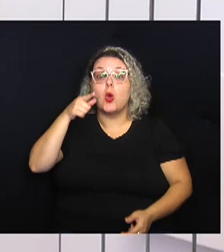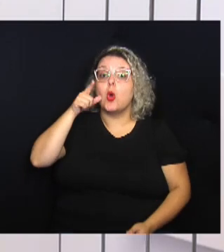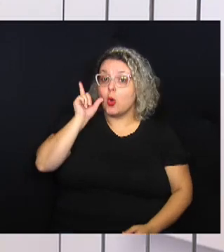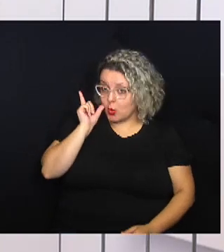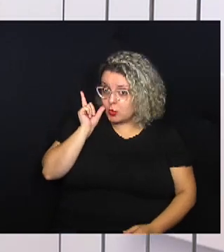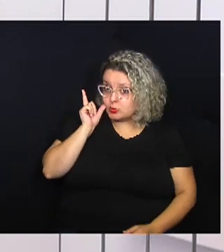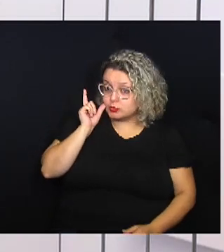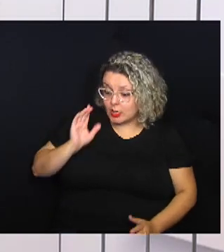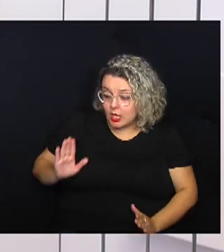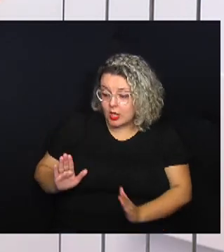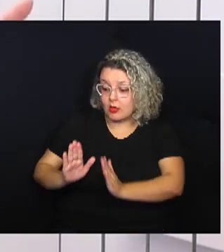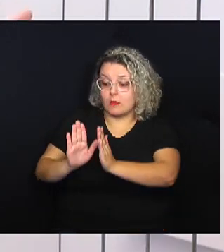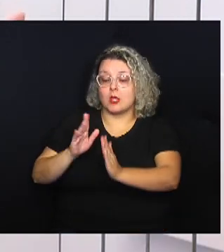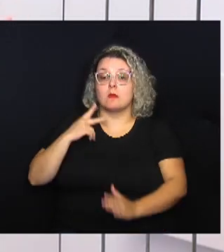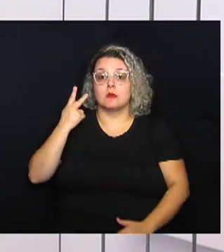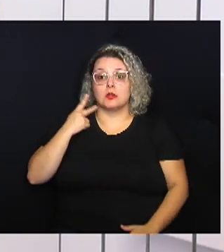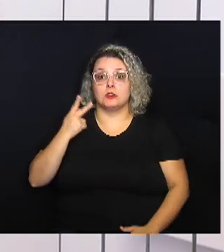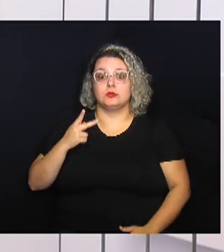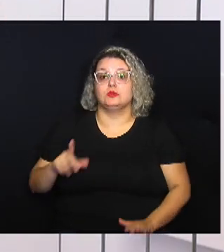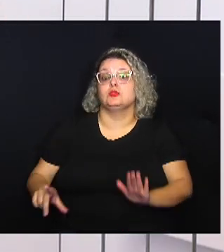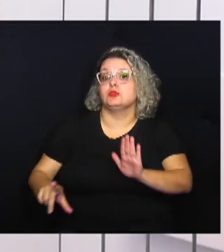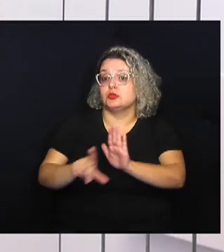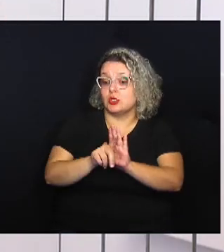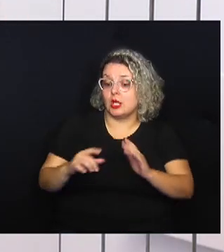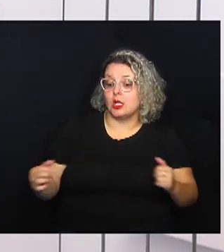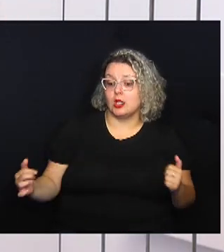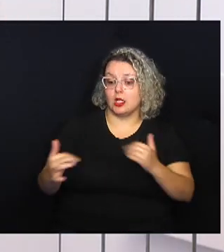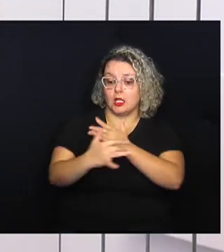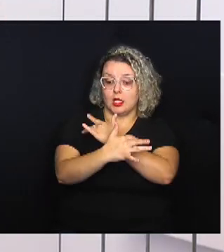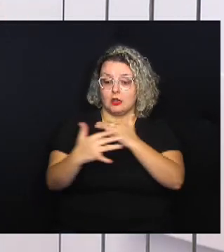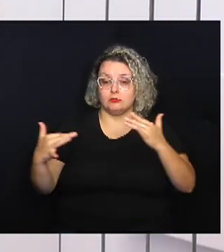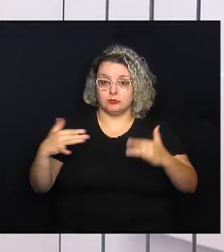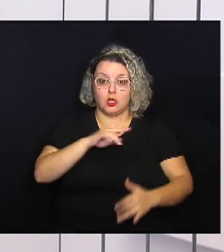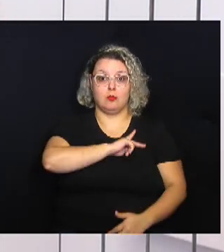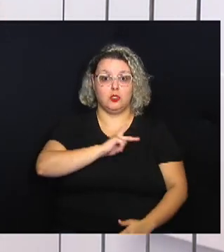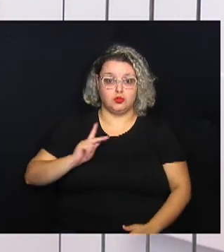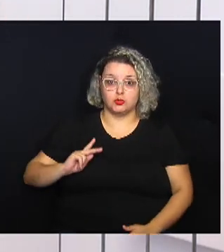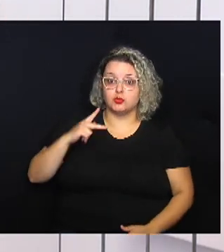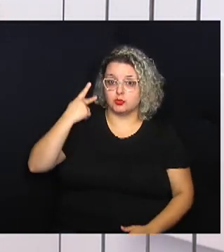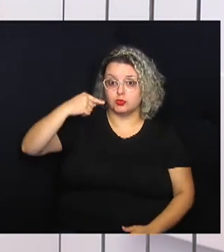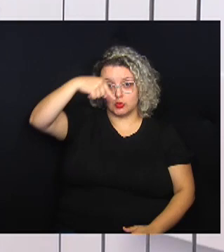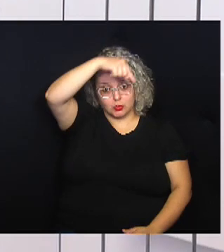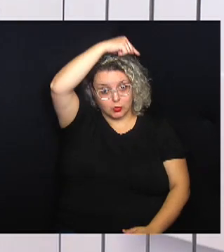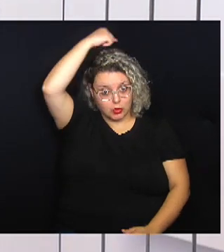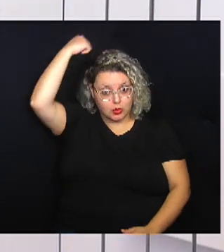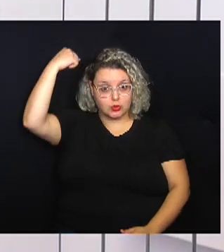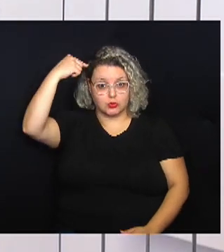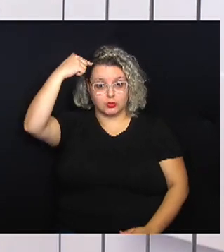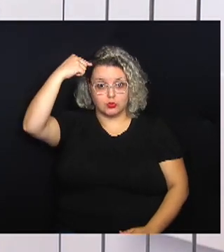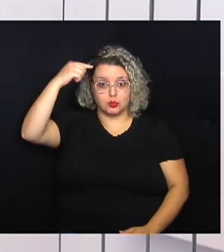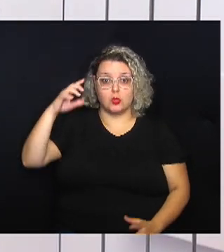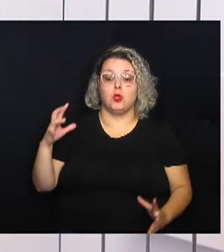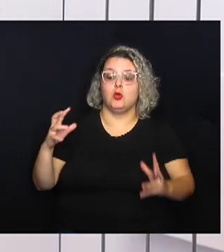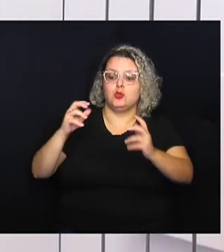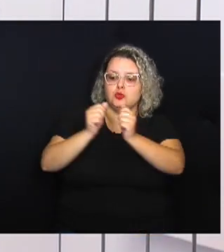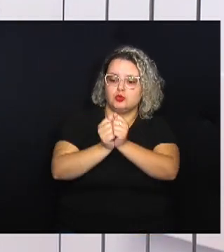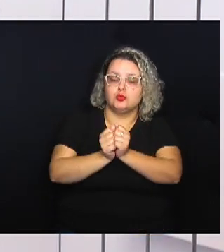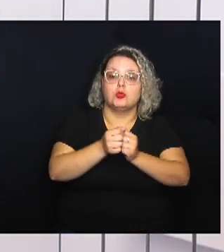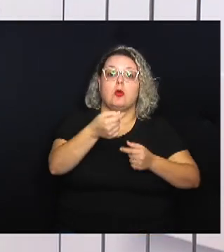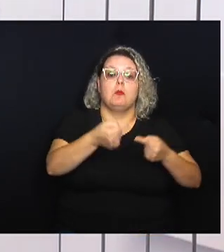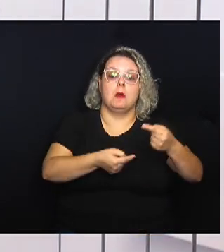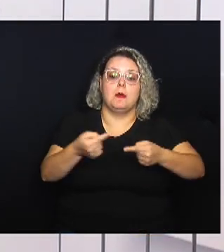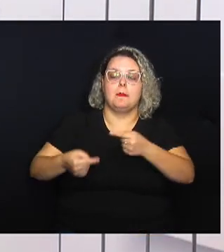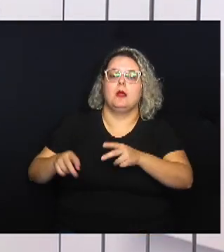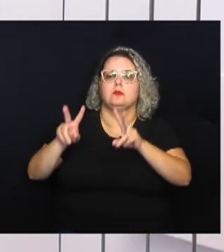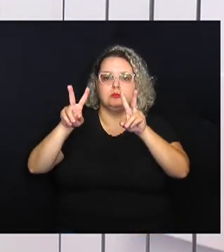à frente parlamentar da legislação Urbana presidida pelo vereador Paulo Gaspar se reuniu e debateu